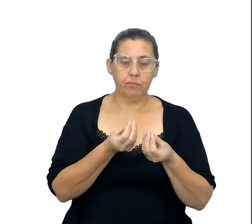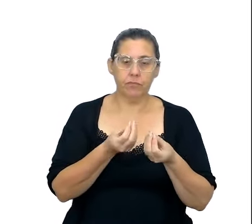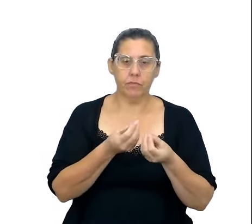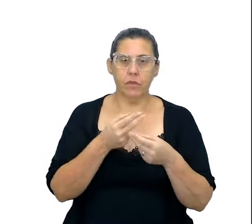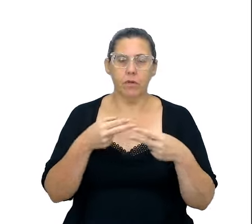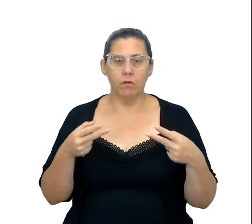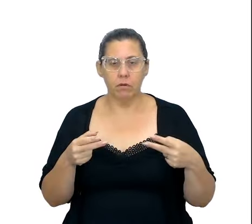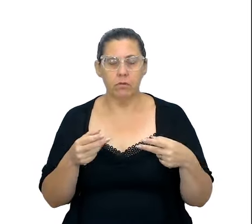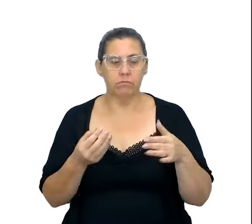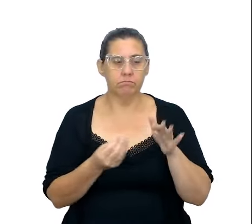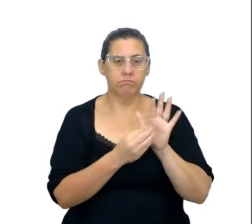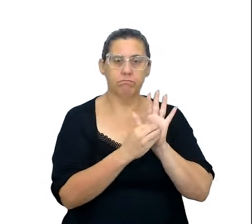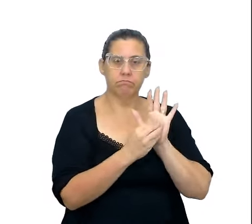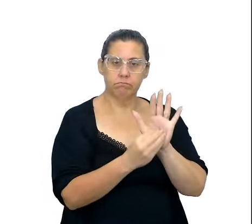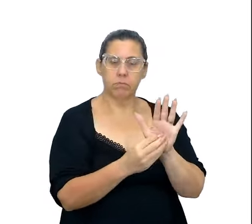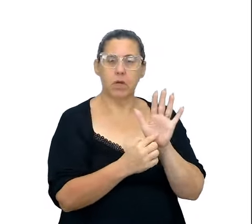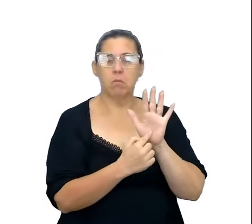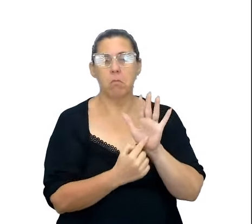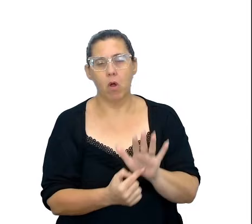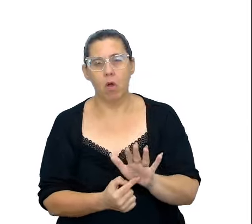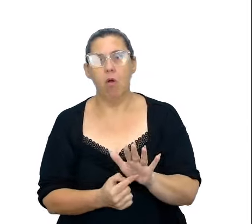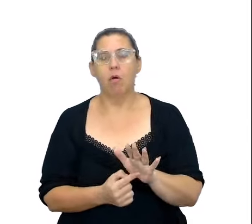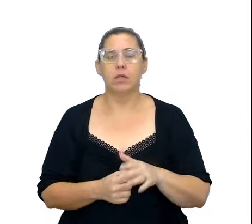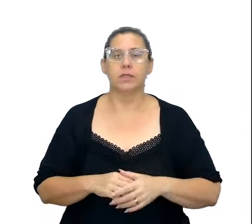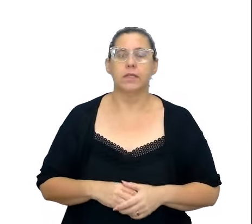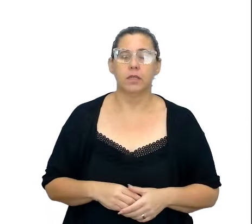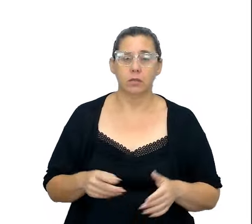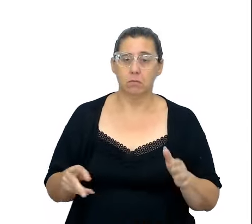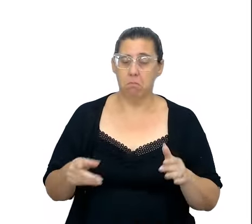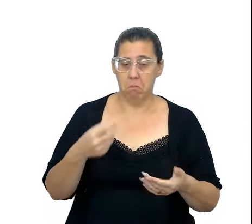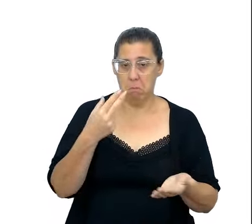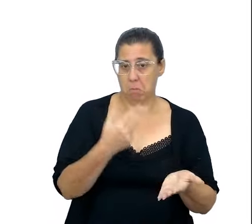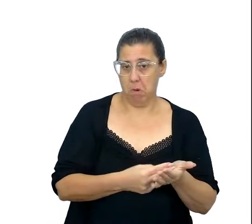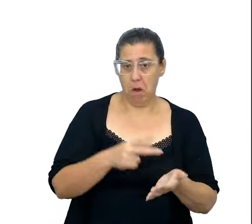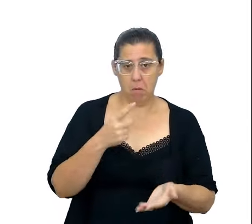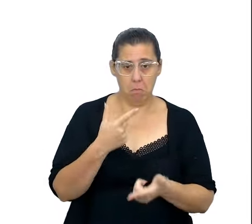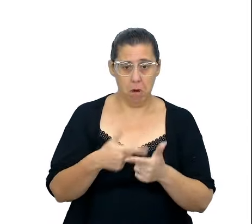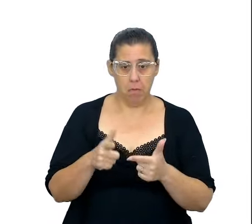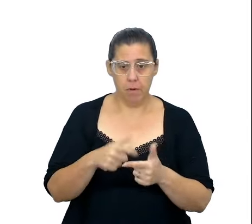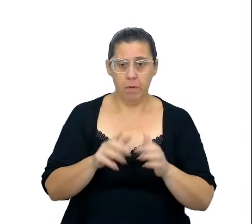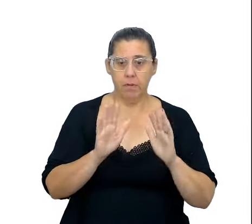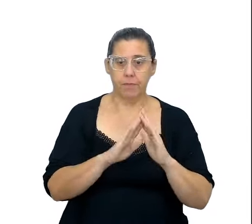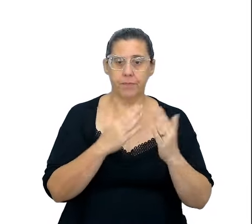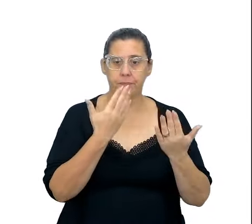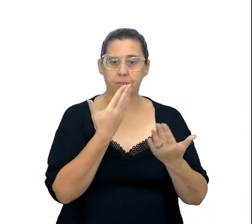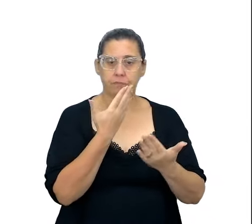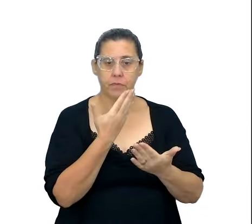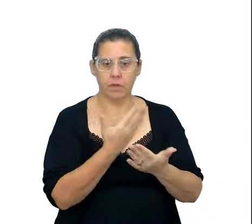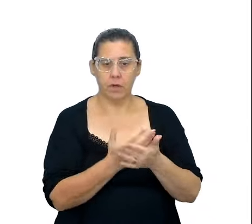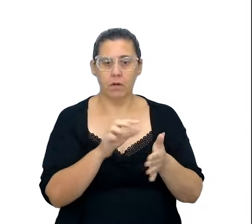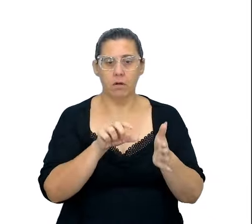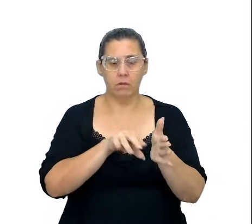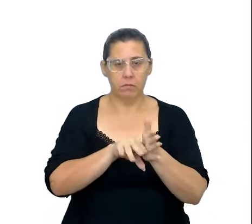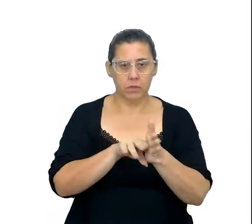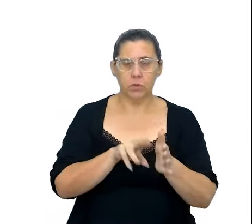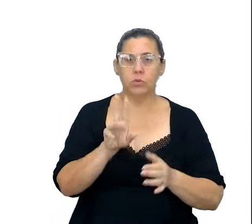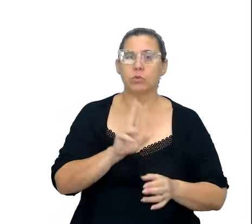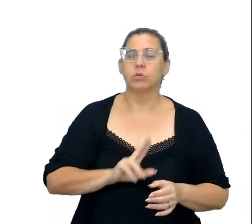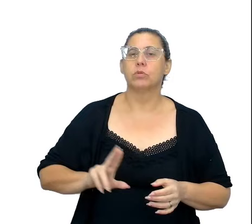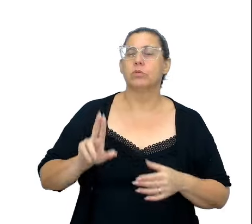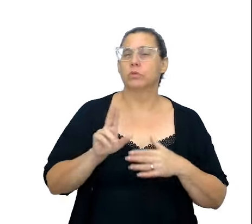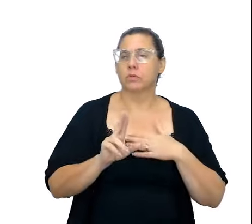estão colocadas para essa resolução do problema. Na escola, é uma metodologia muito usada para